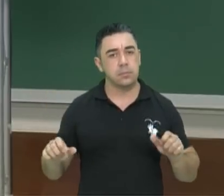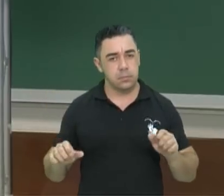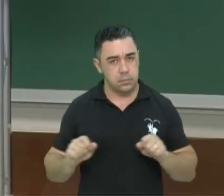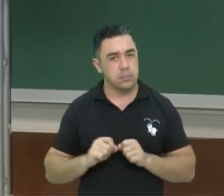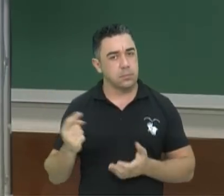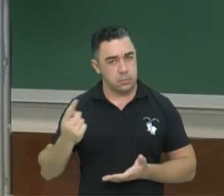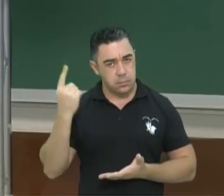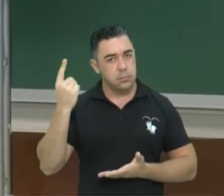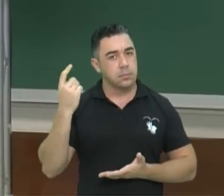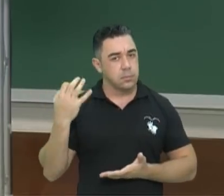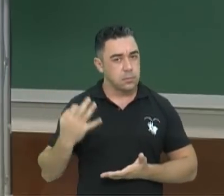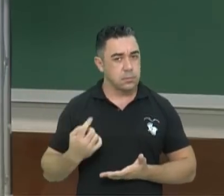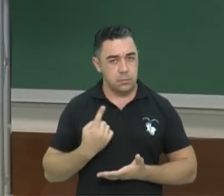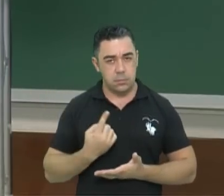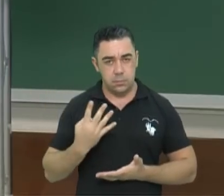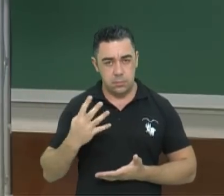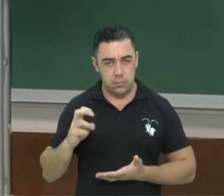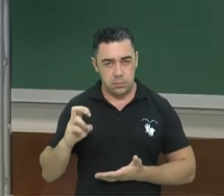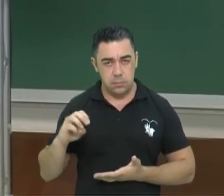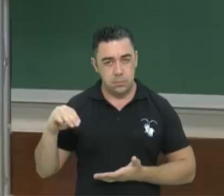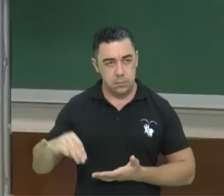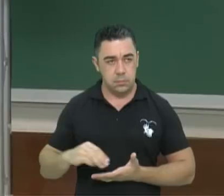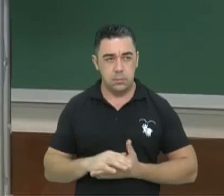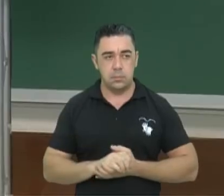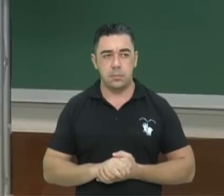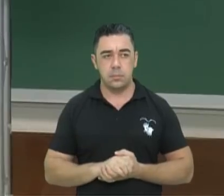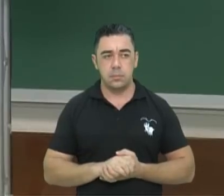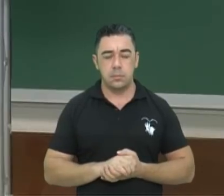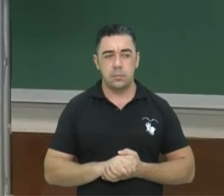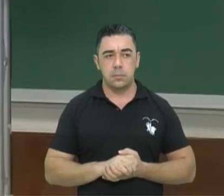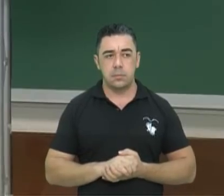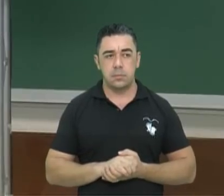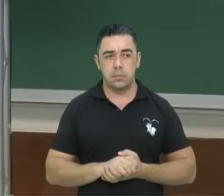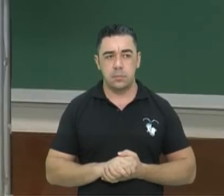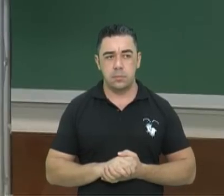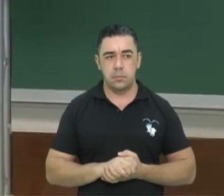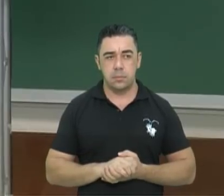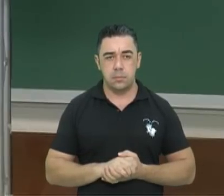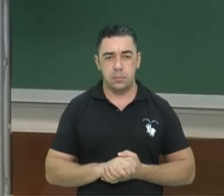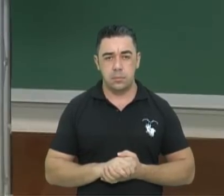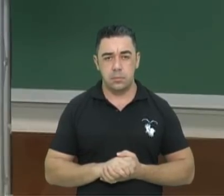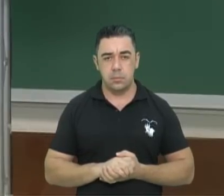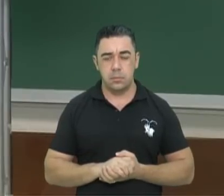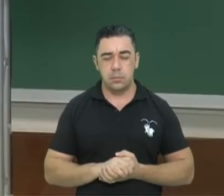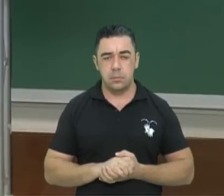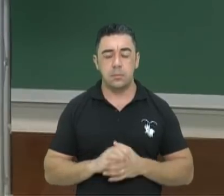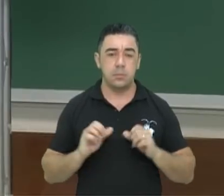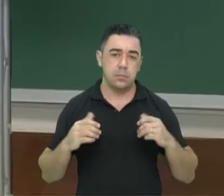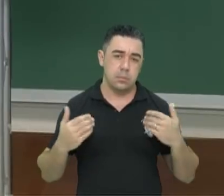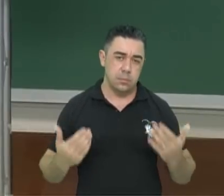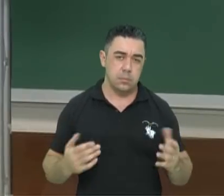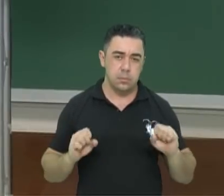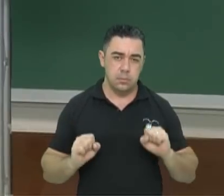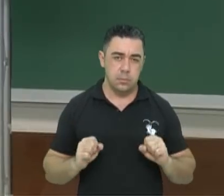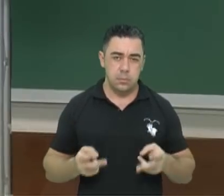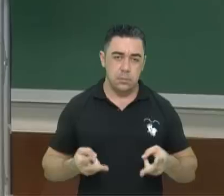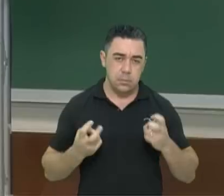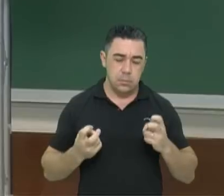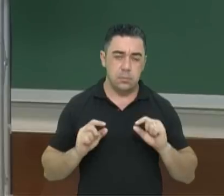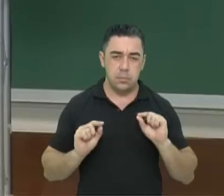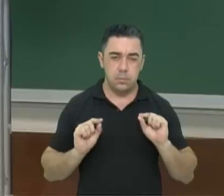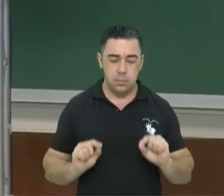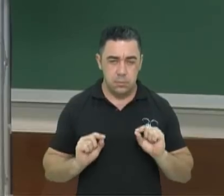bem alto, né, ó, 145 metros. Certo, gente? Então, a gente pode observar